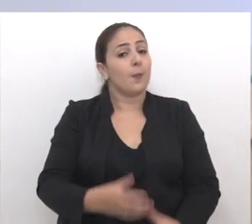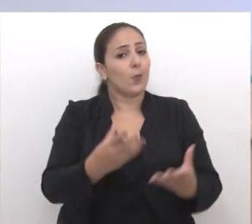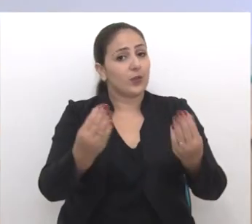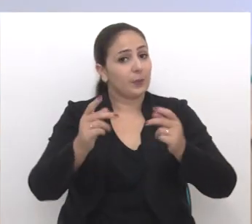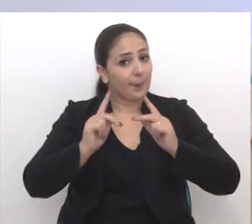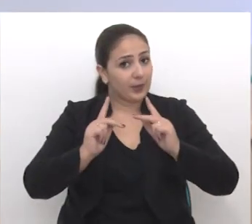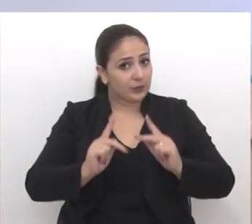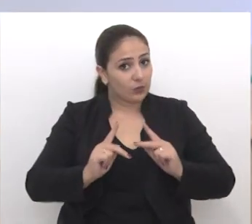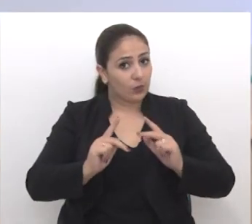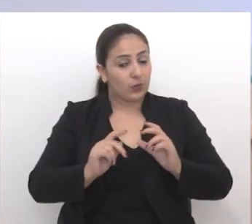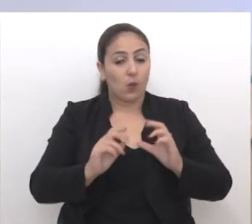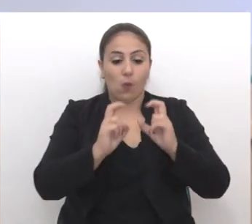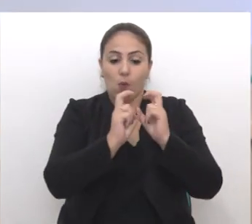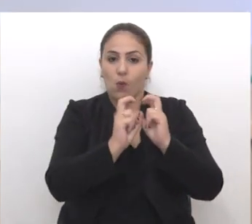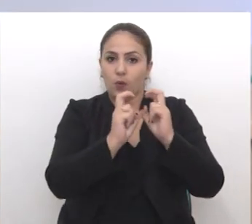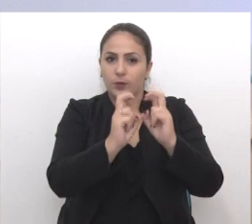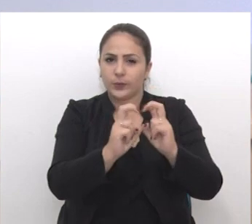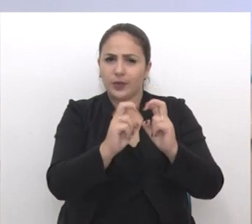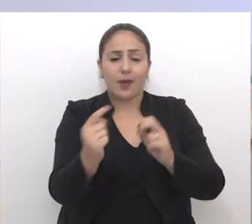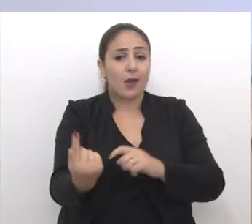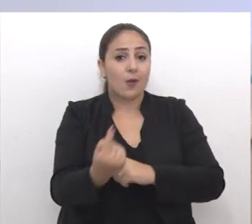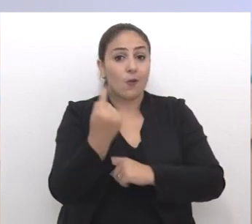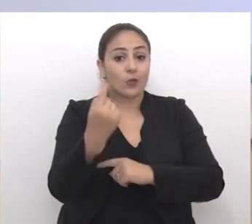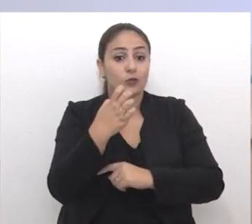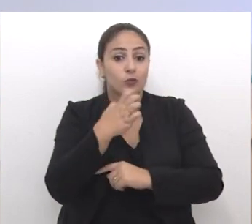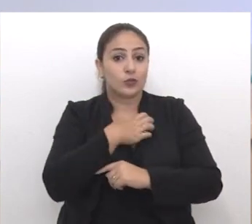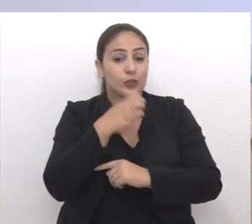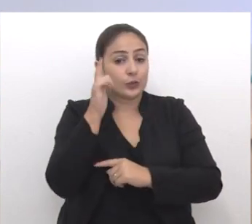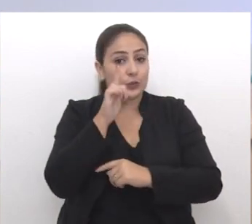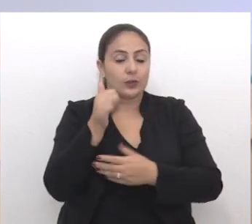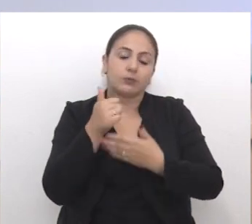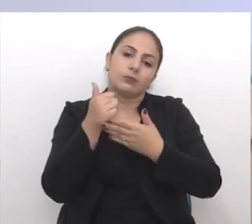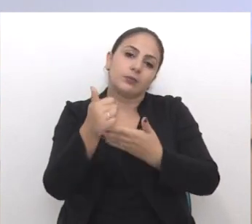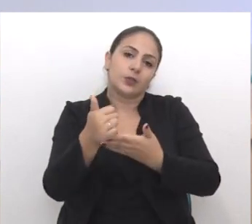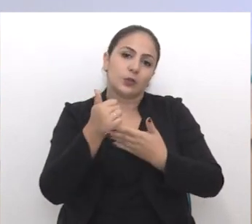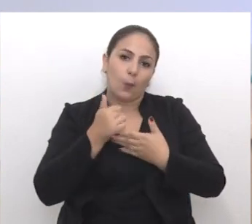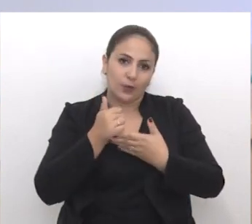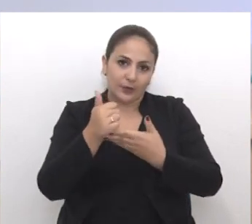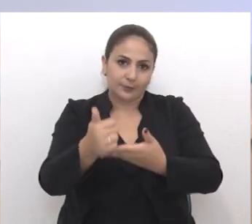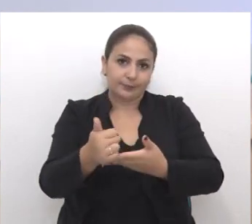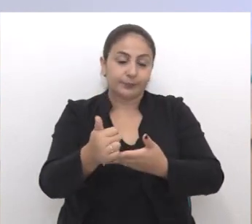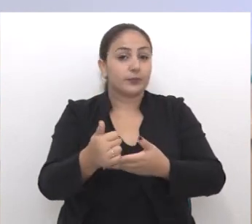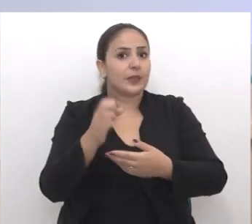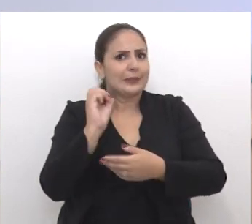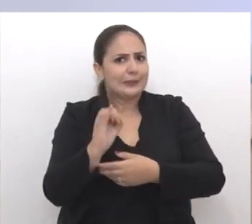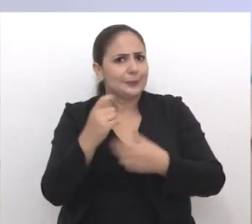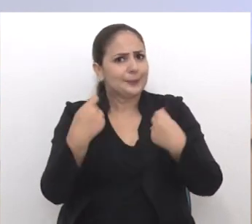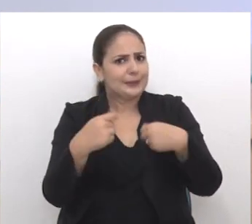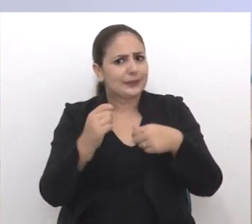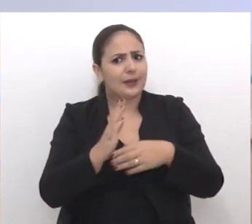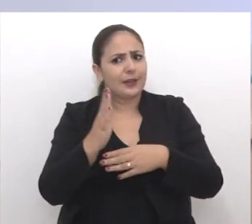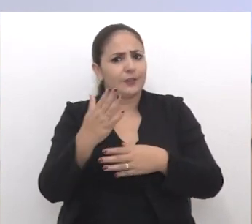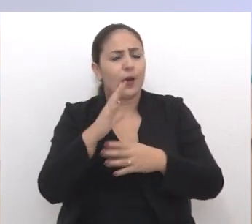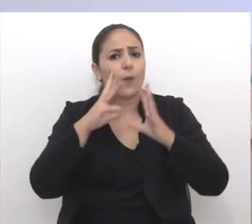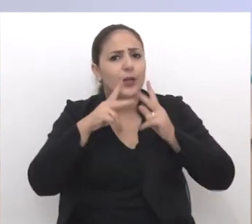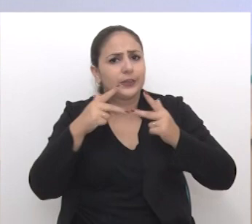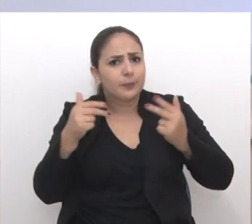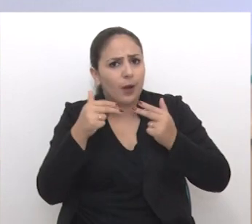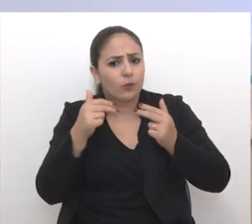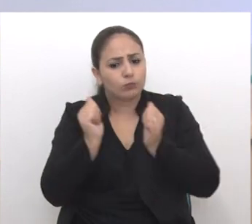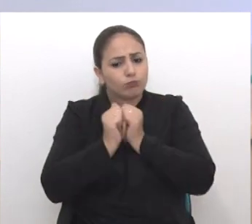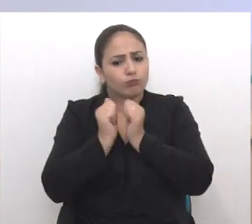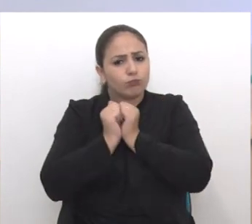Para muita gente, o coletivo urbano é a única opção de transporte. E quando é preciso levar o seu bichinho para